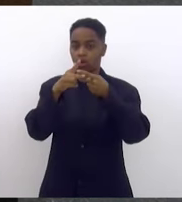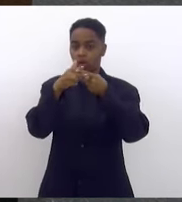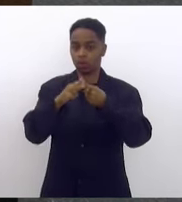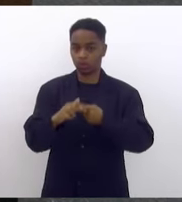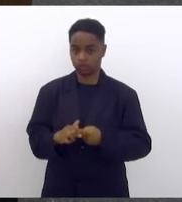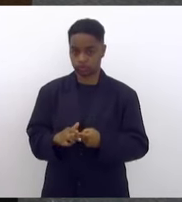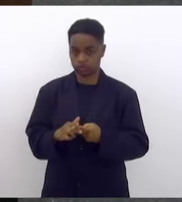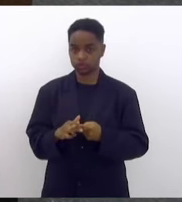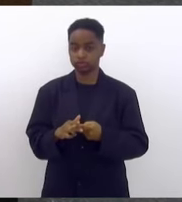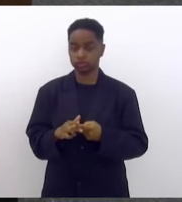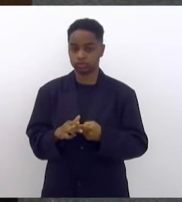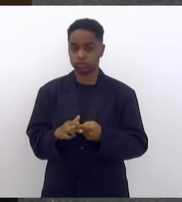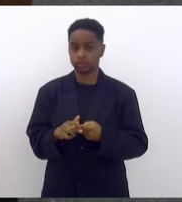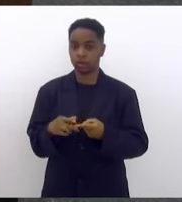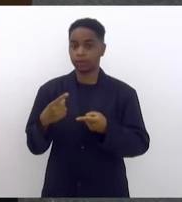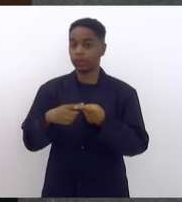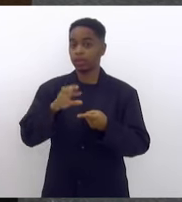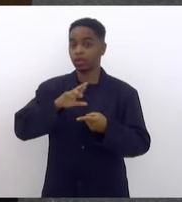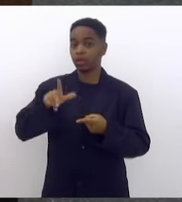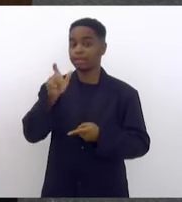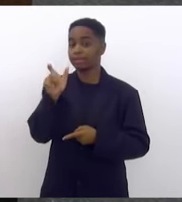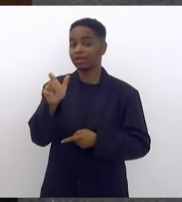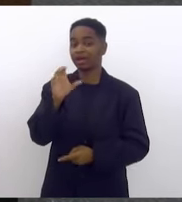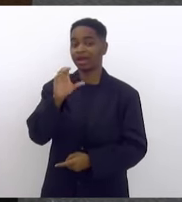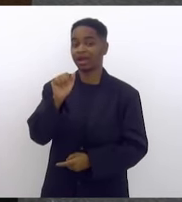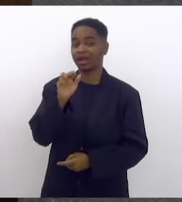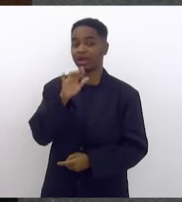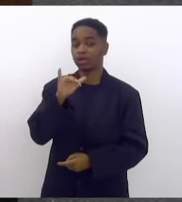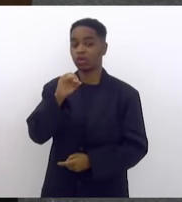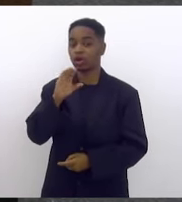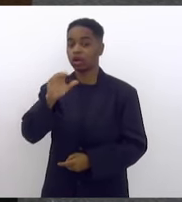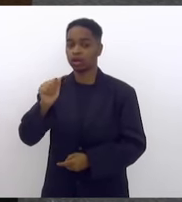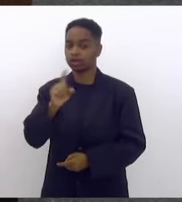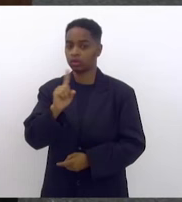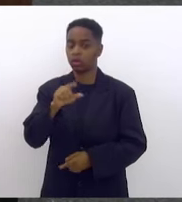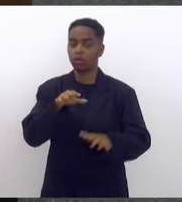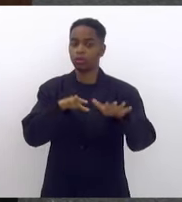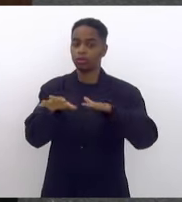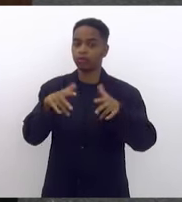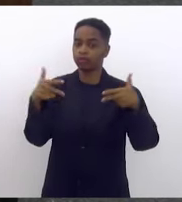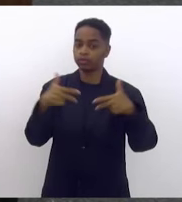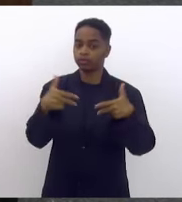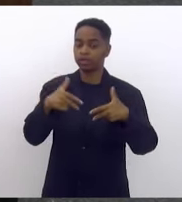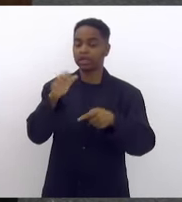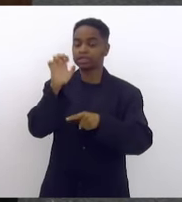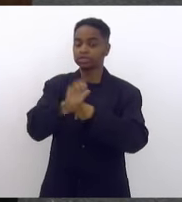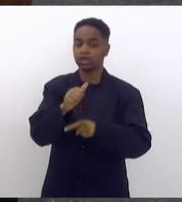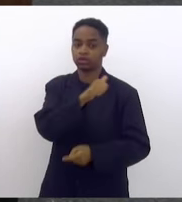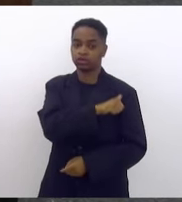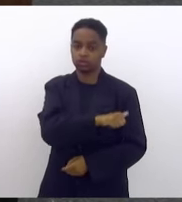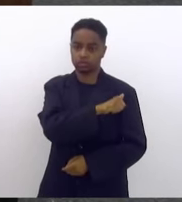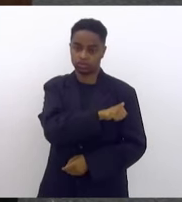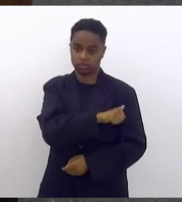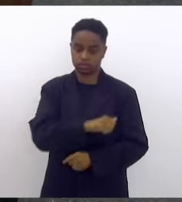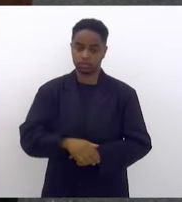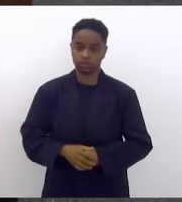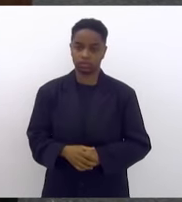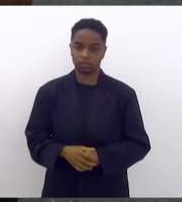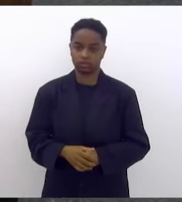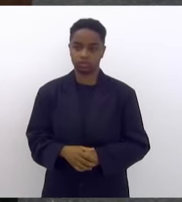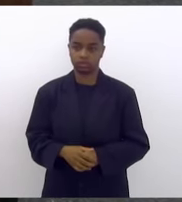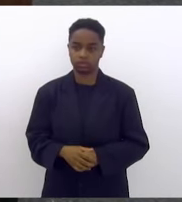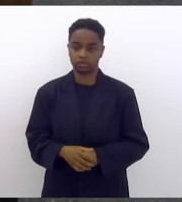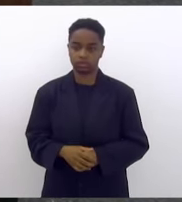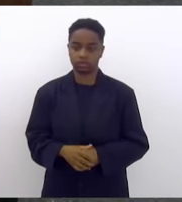correção que não era o termo carioca, mas do movimento hip-hop do Estado do Rio de Janeiro.